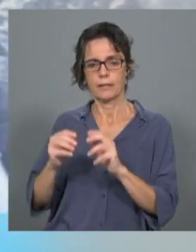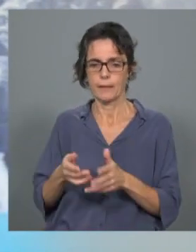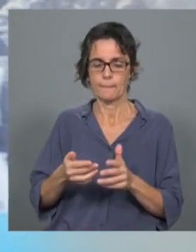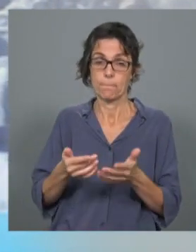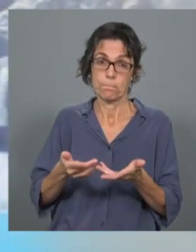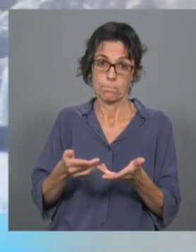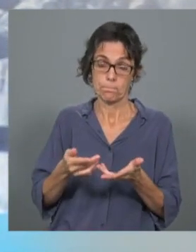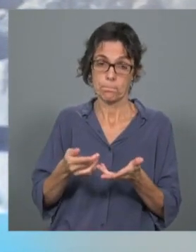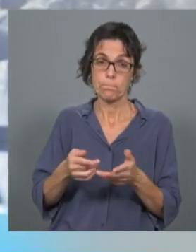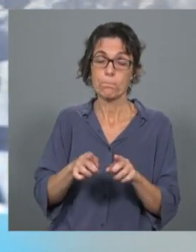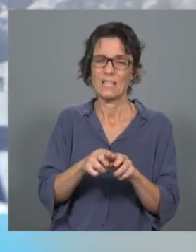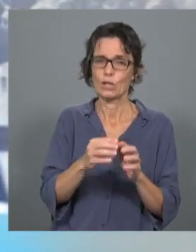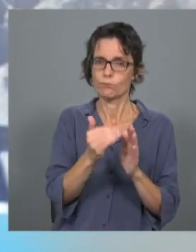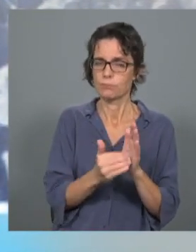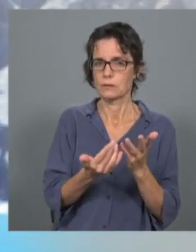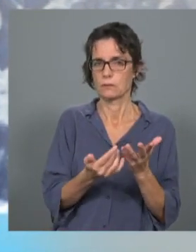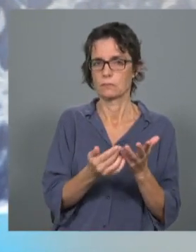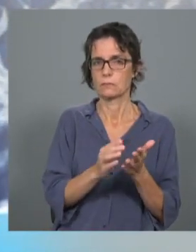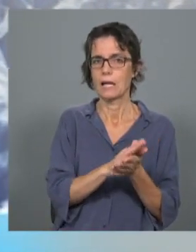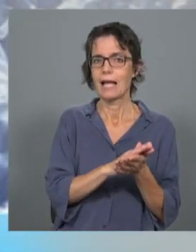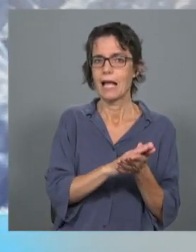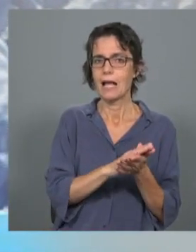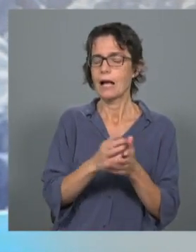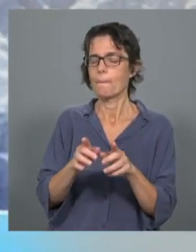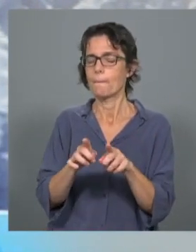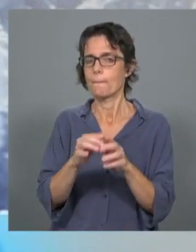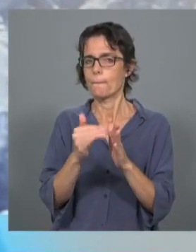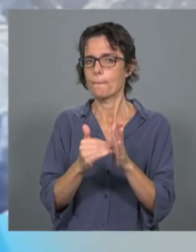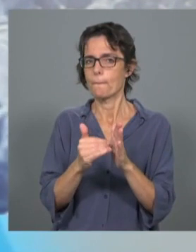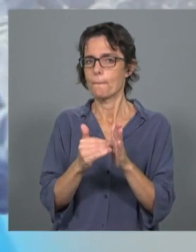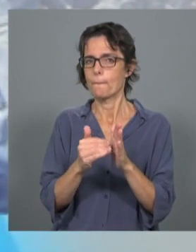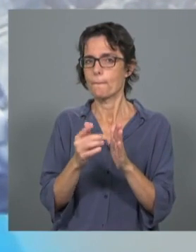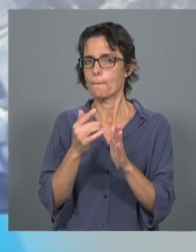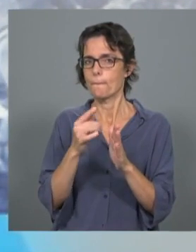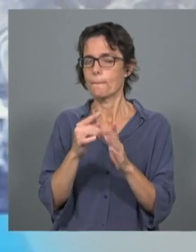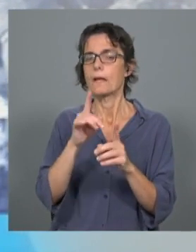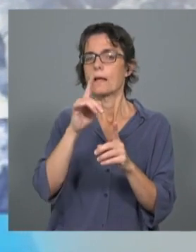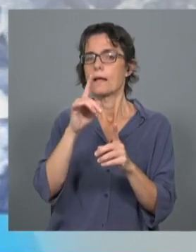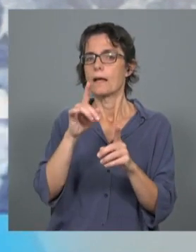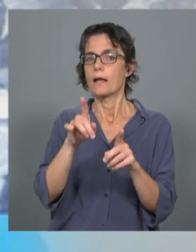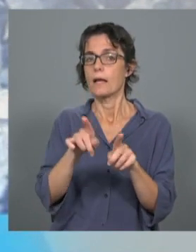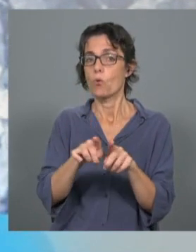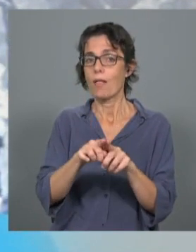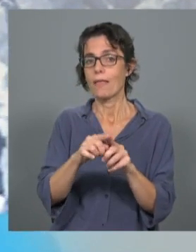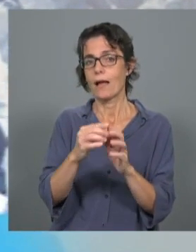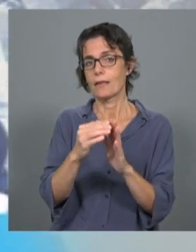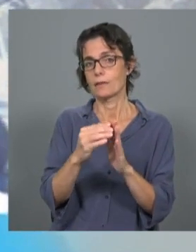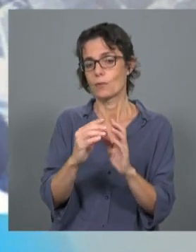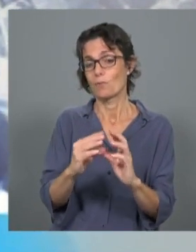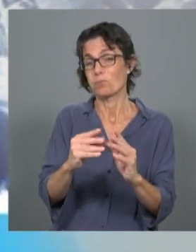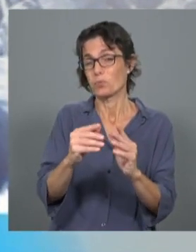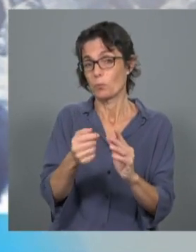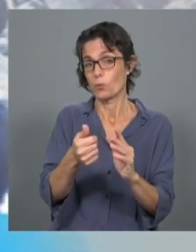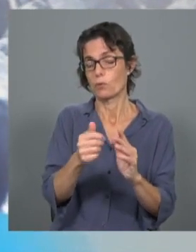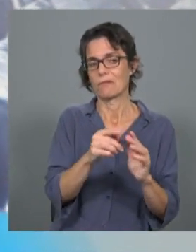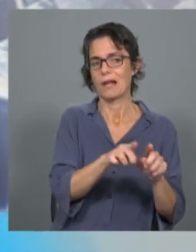menos em relação à fraternidade, e praticamente nada em relação à igualdade, e praticamente nada em relação à fraternidade. E